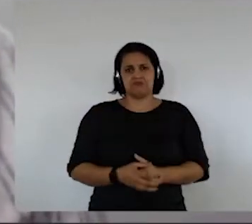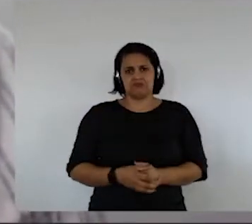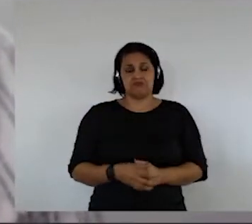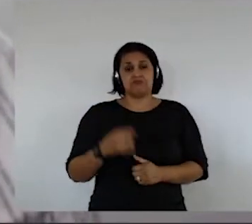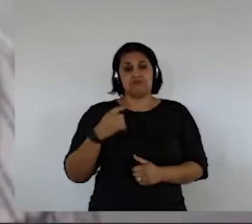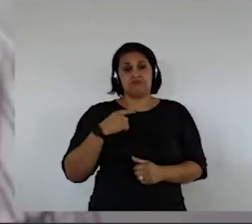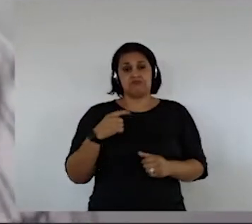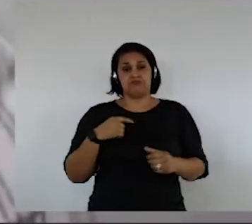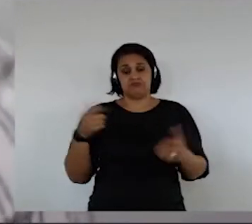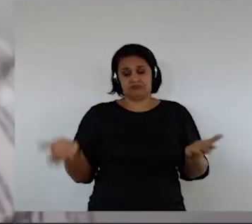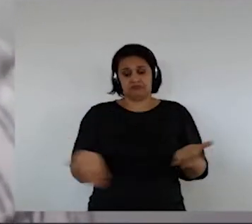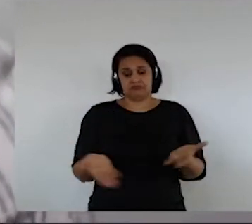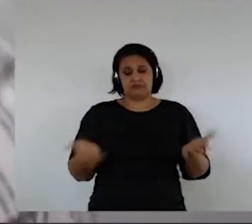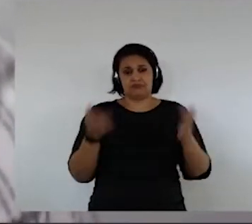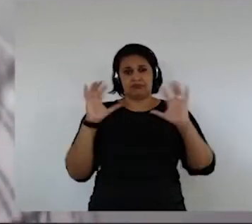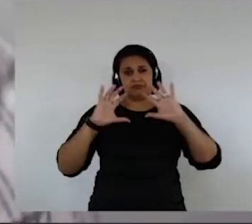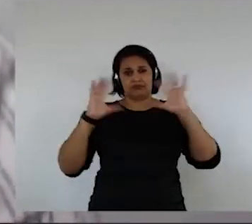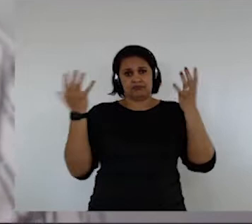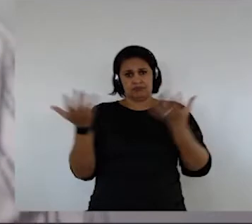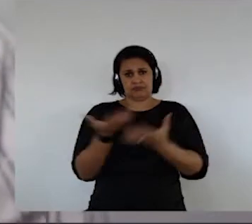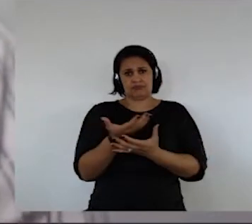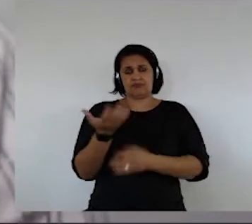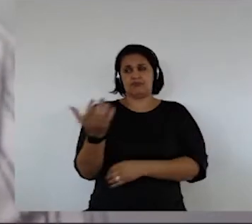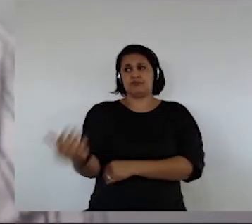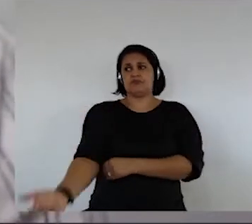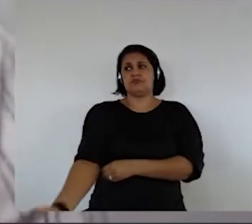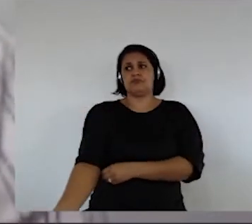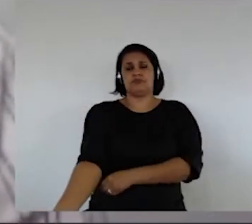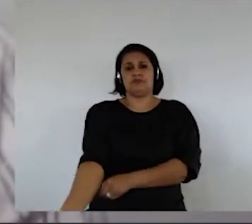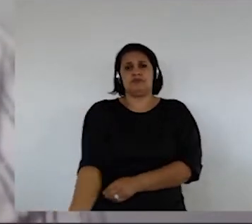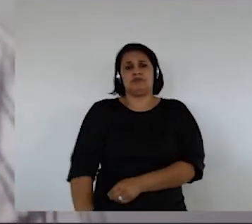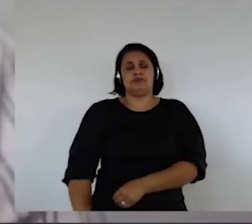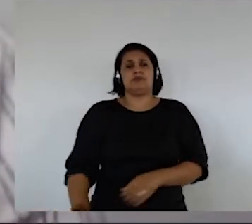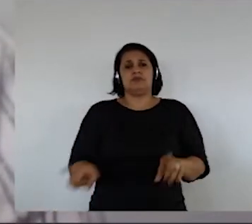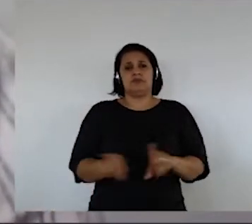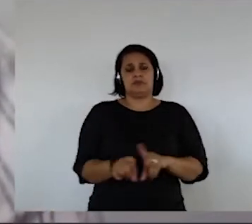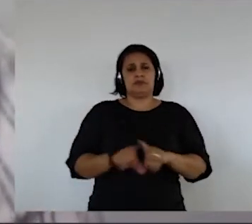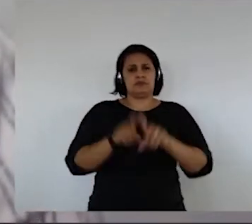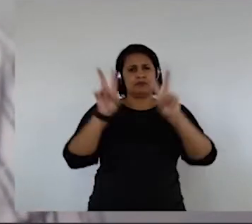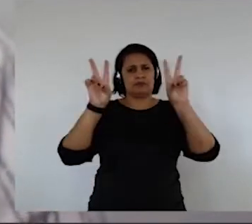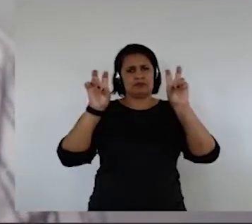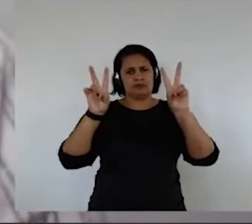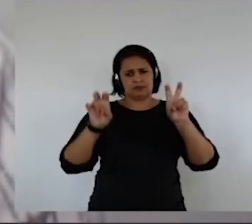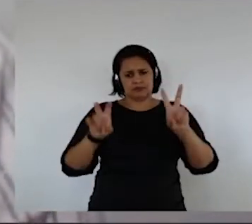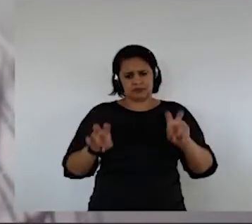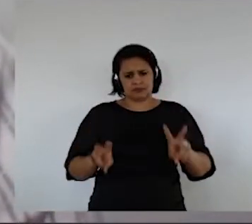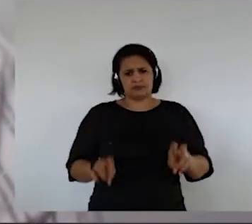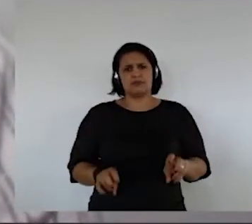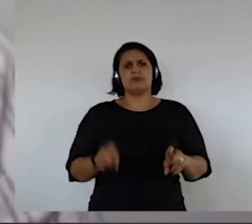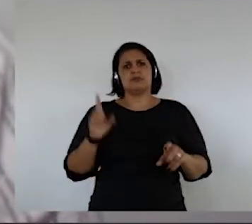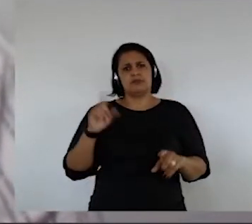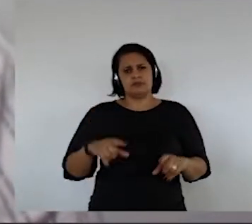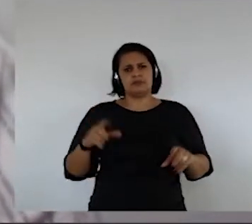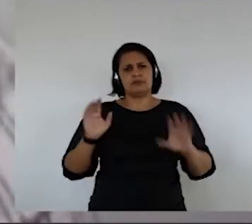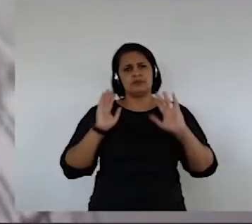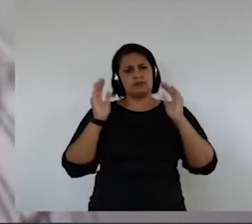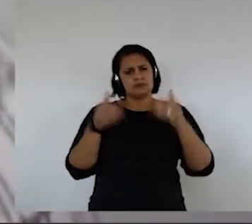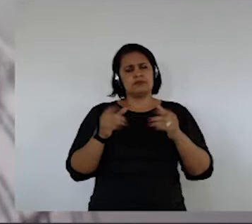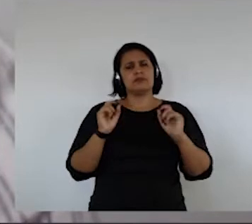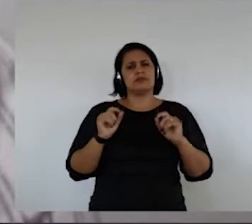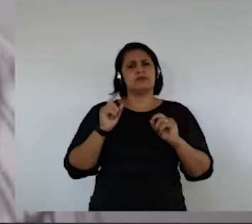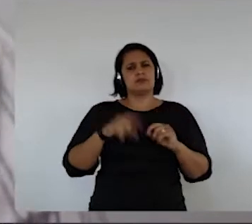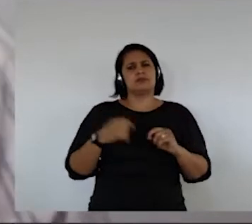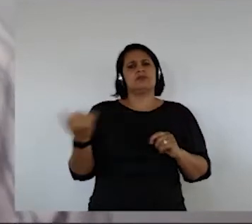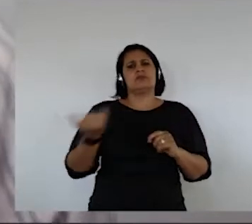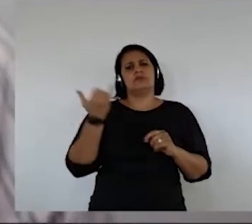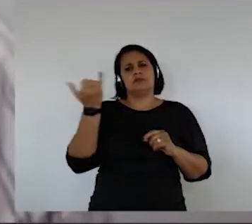temas debatidos aqui no decorrer dessa semana, demonstram a atenção e o cuidado com que a Nacional e a ESA vêm tratando a advocacia